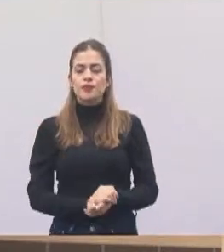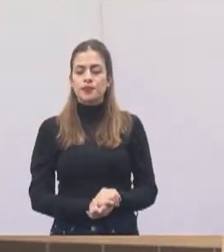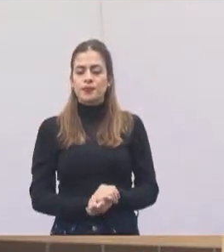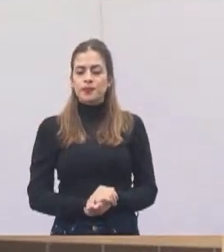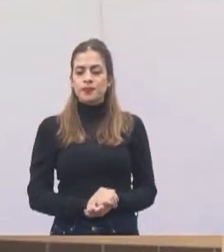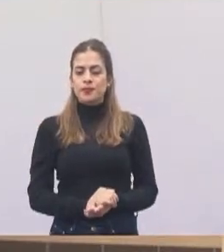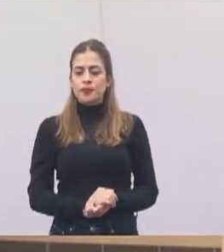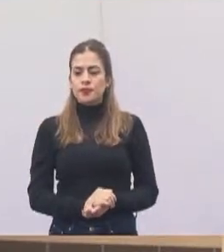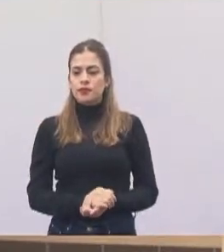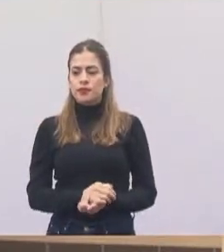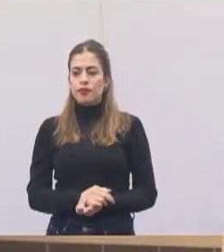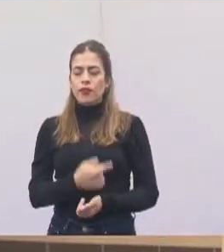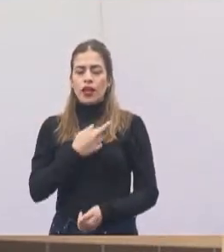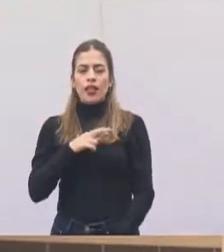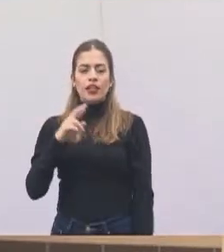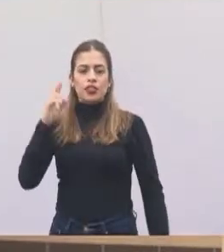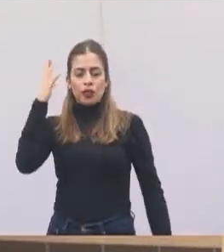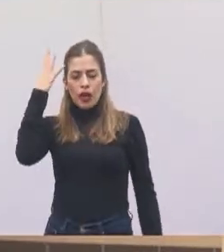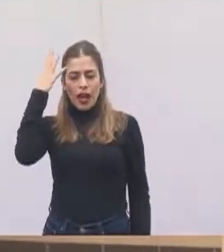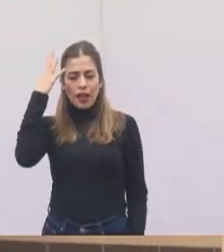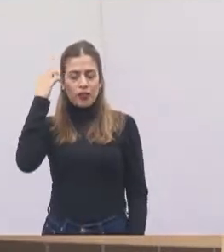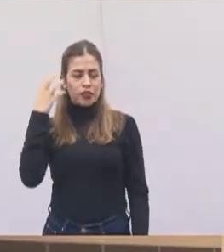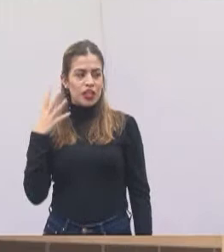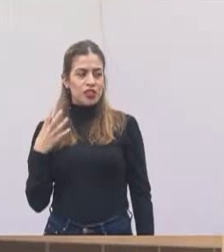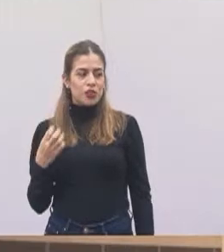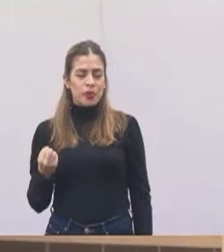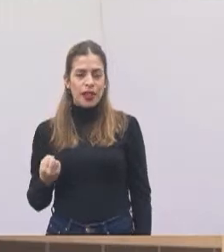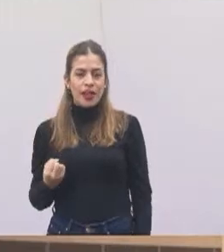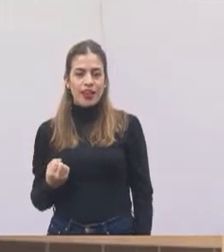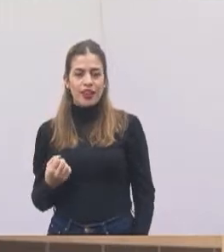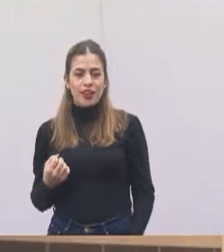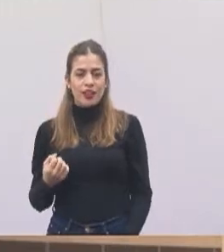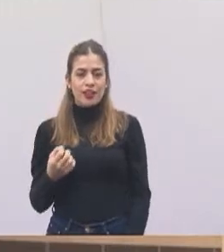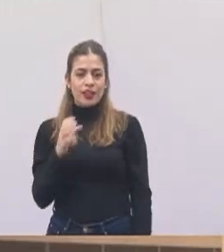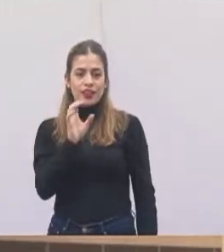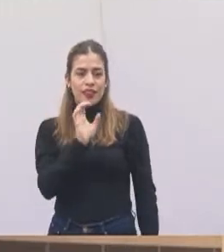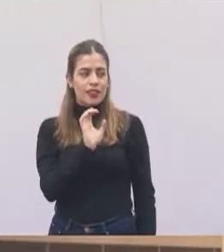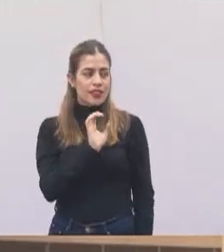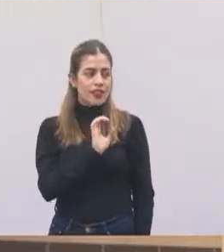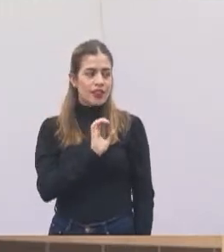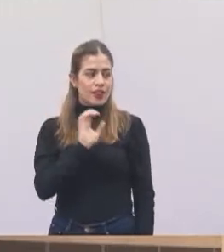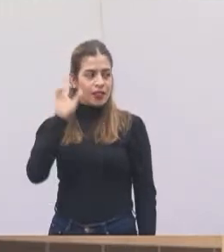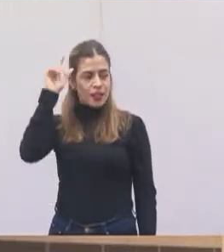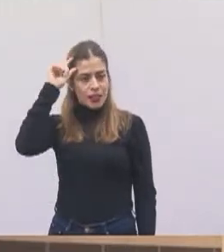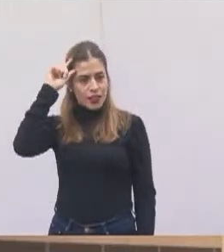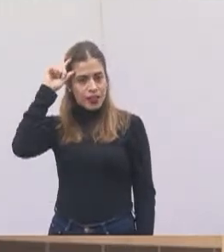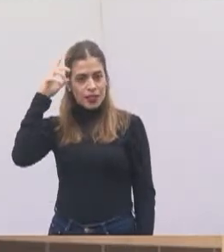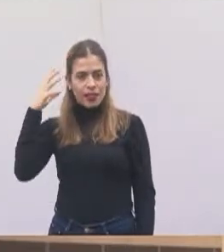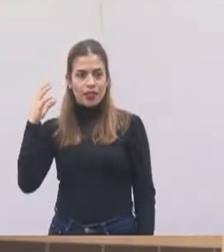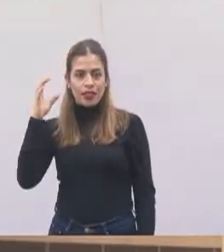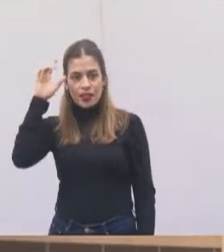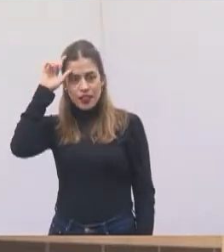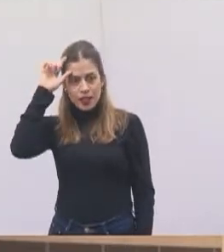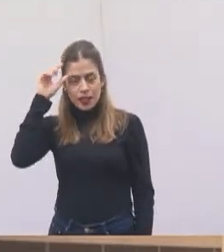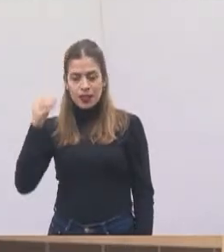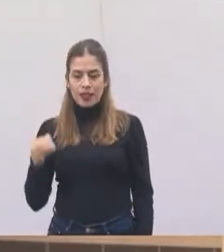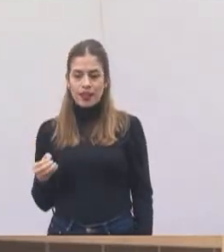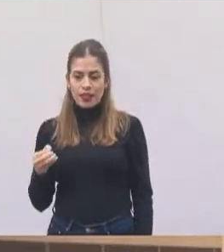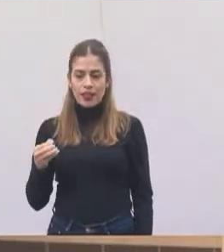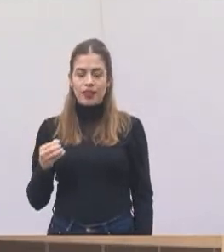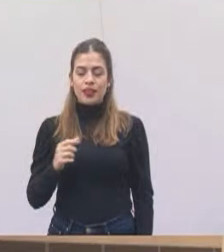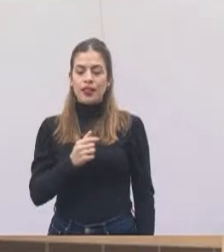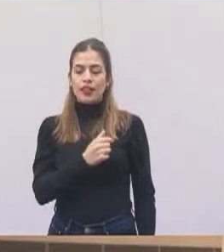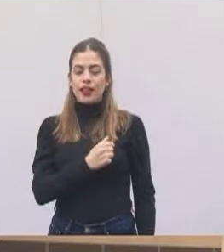afro, cristianismo, enfim, foram tendo outras religiões. Eu mesmo, eu era